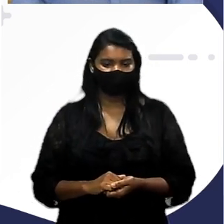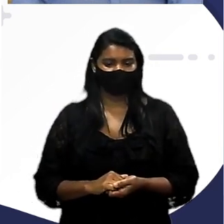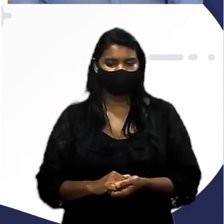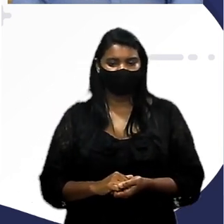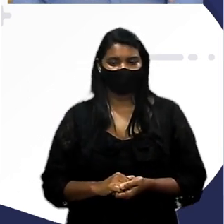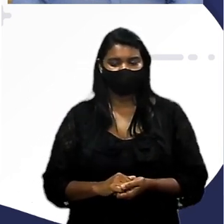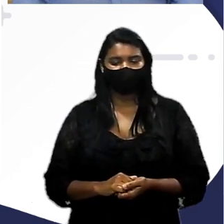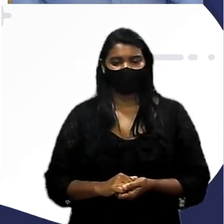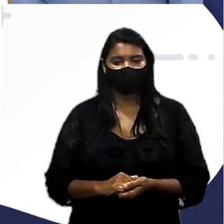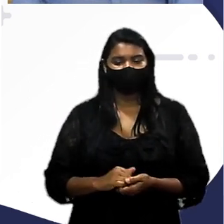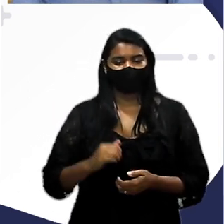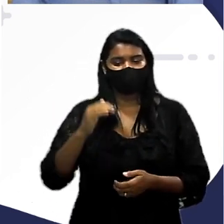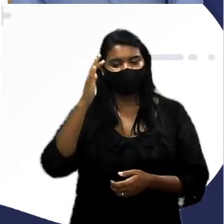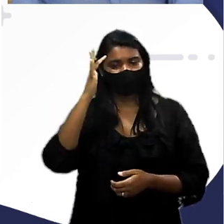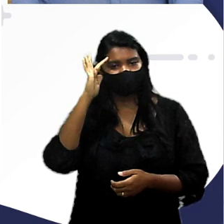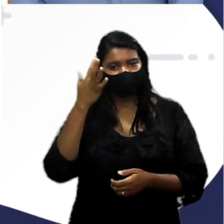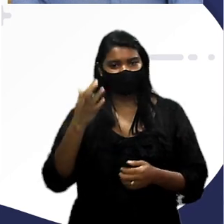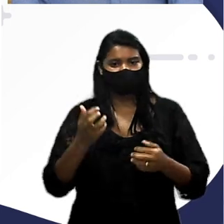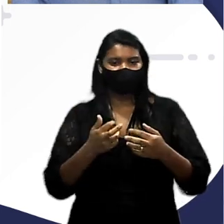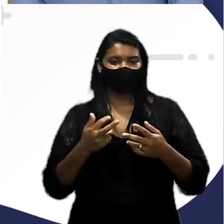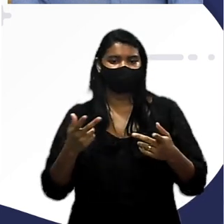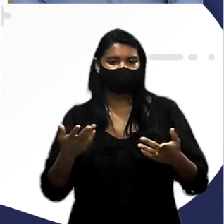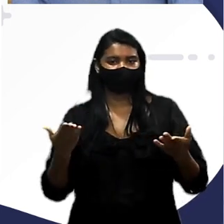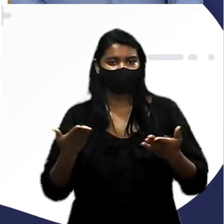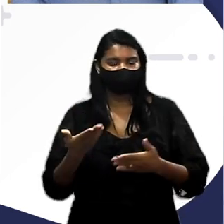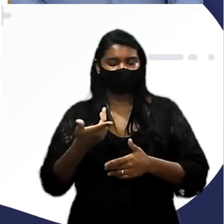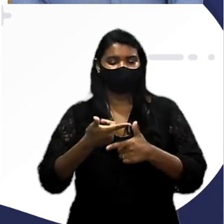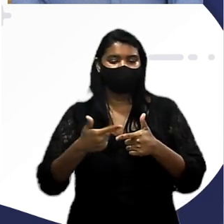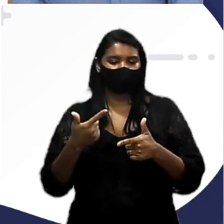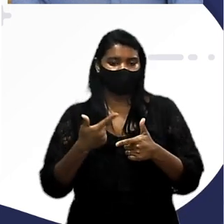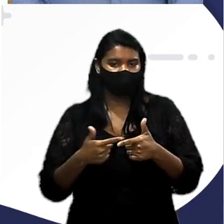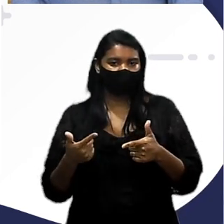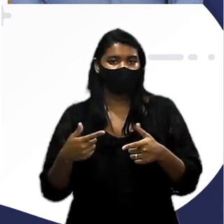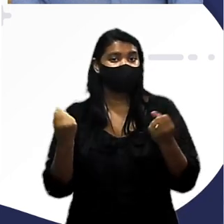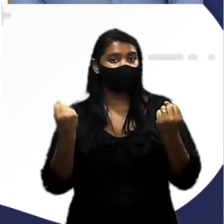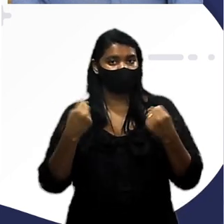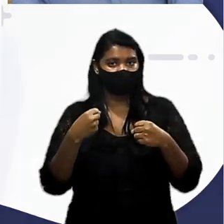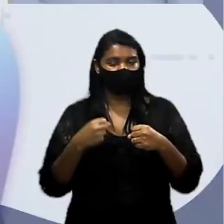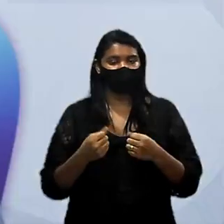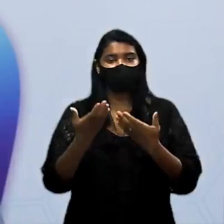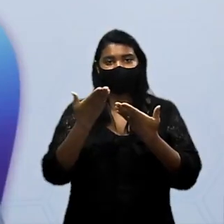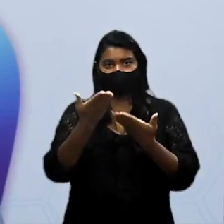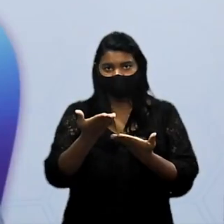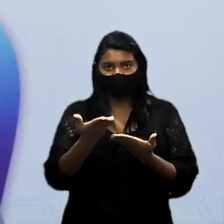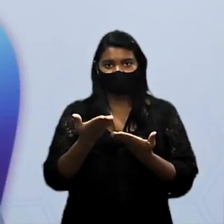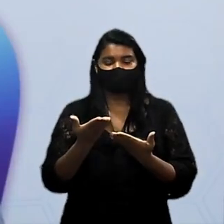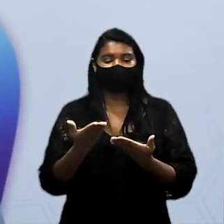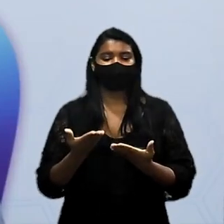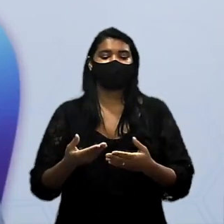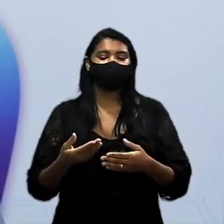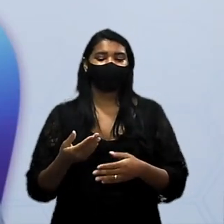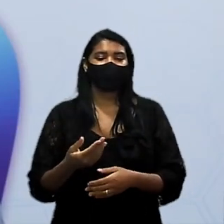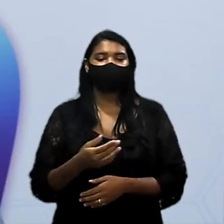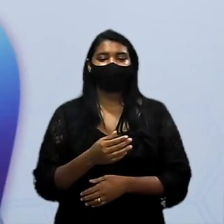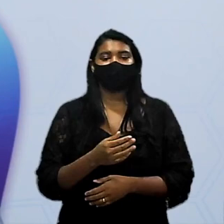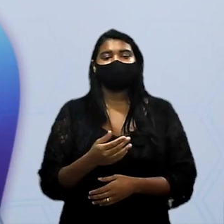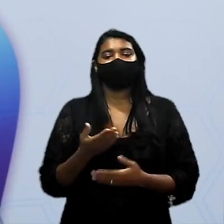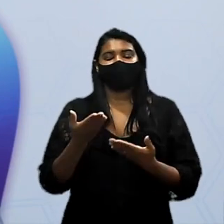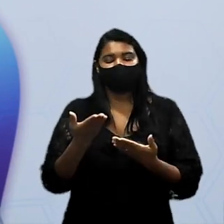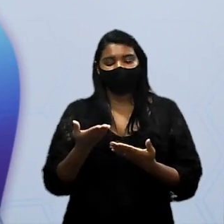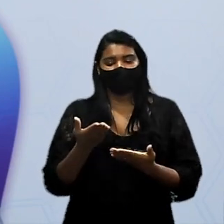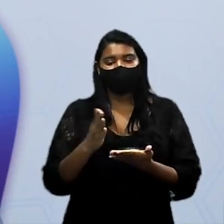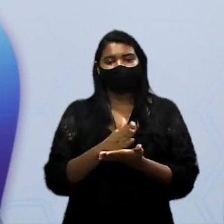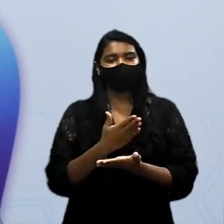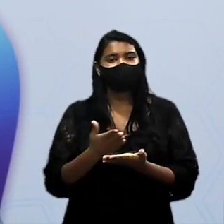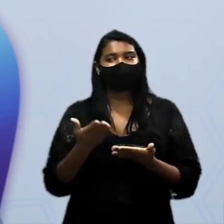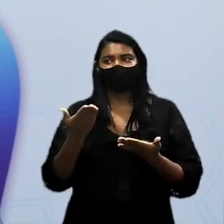para resolver determinados tipos de problema, necessariamente você precisa sair, na maioria das